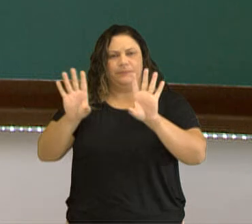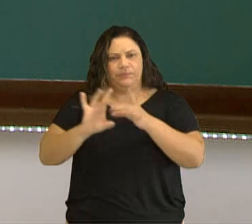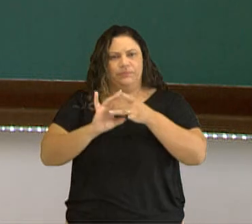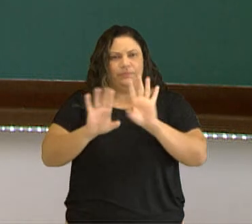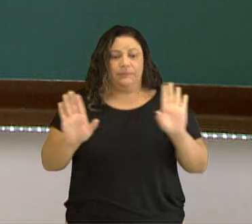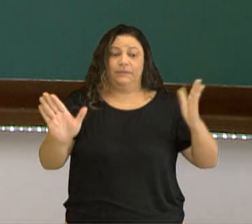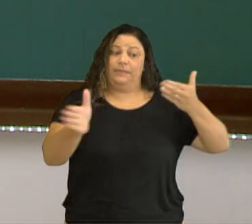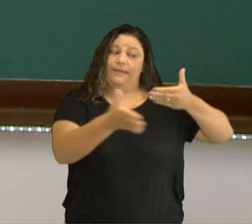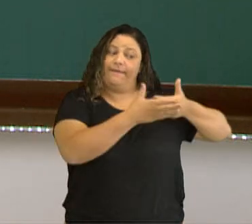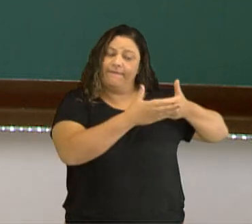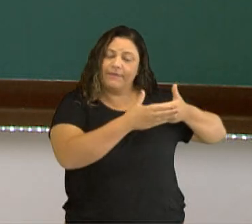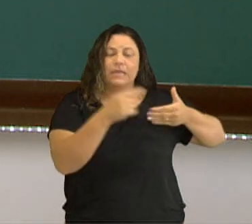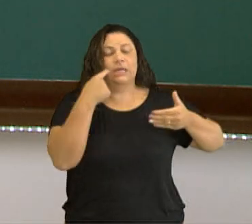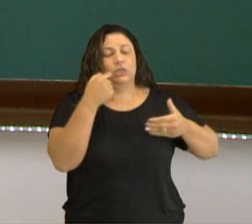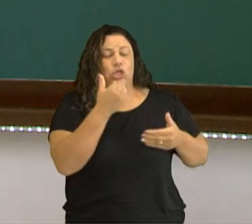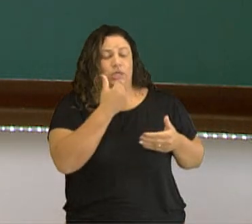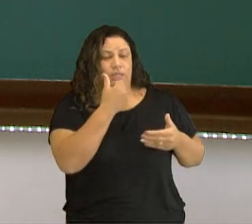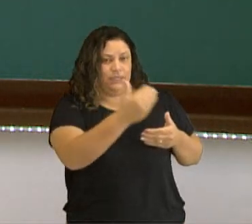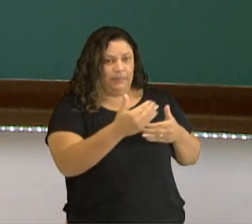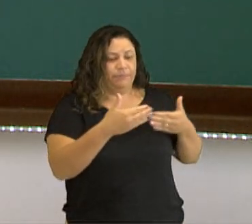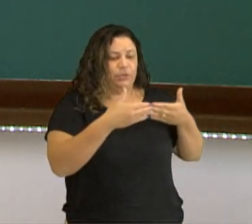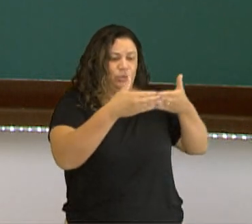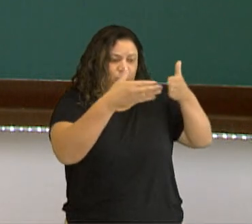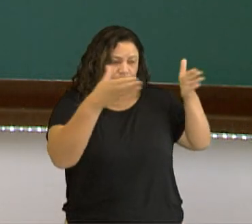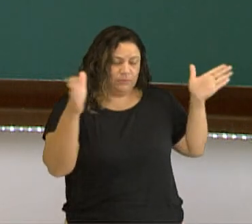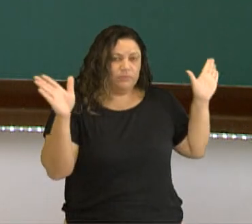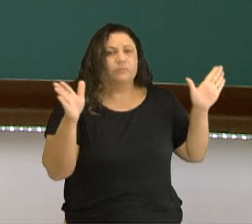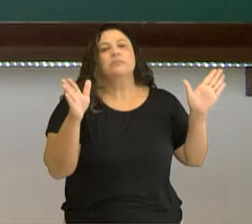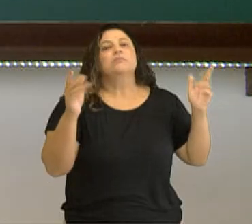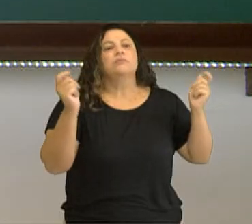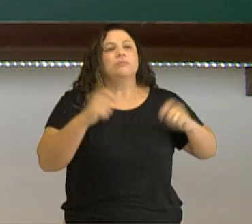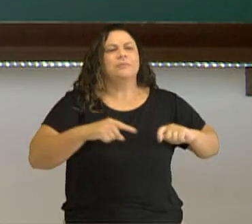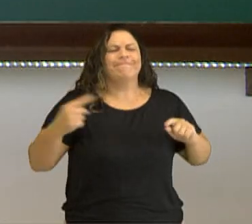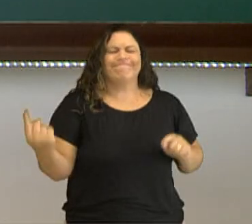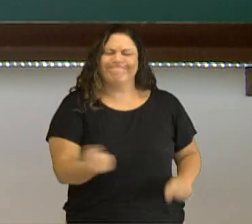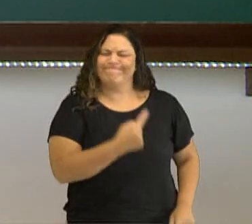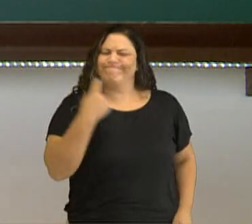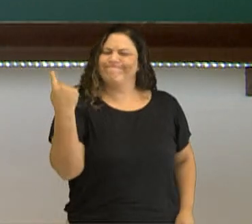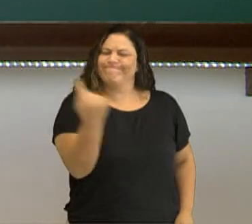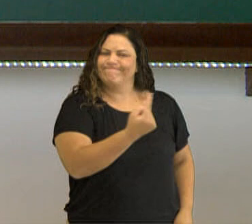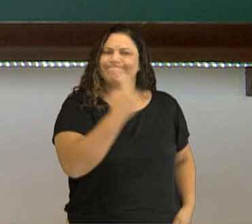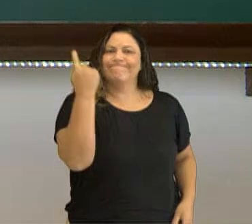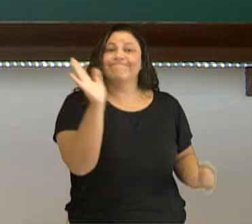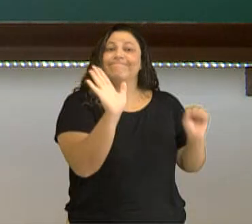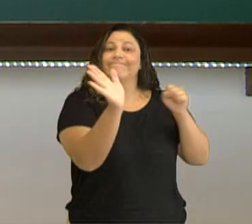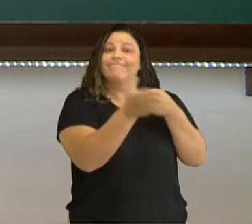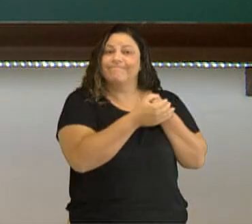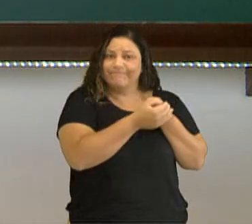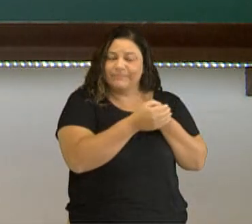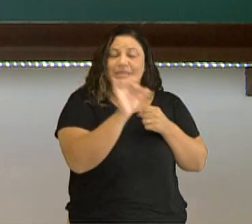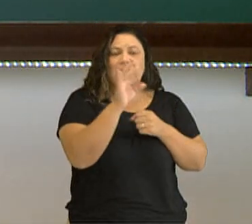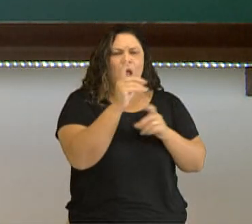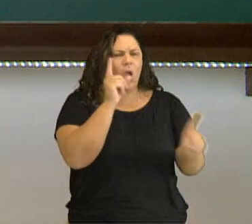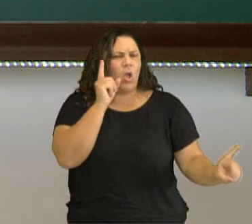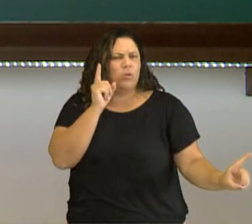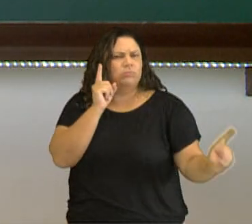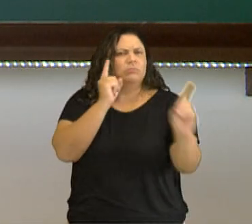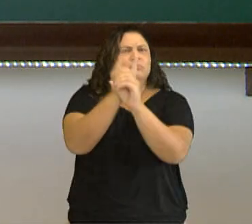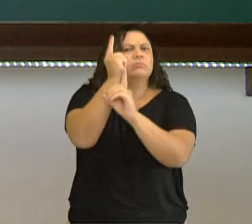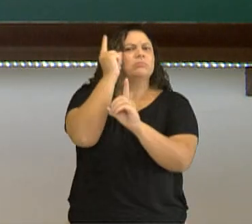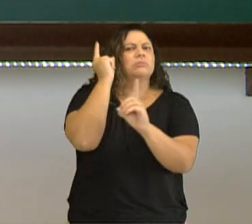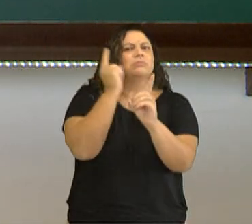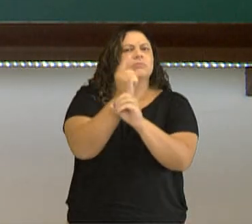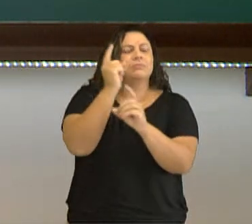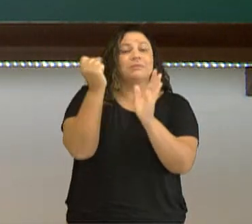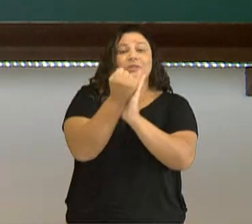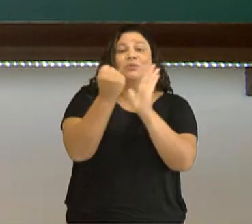ter permissão para chegar até a cidade de Machu Picchu, e ela está tão no alto da montanha, tão escondida, que ela só foi descoberta no